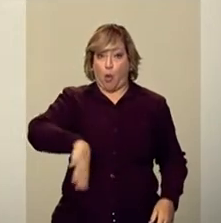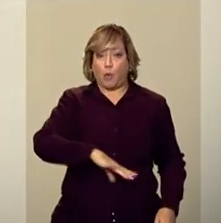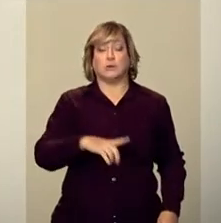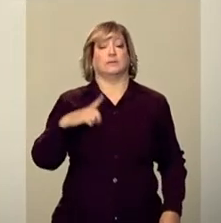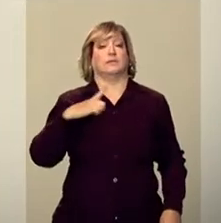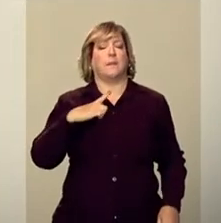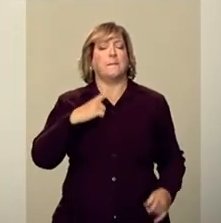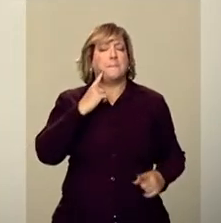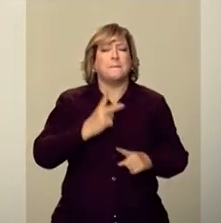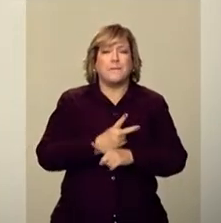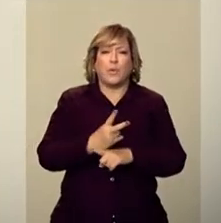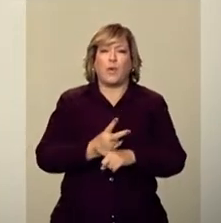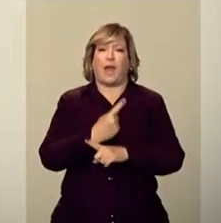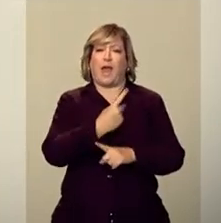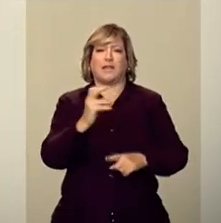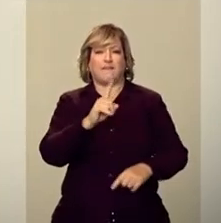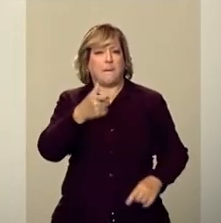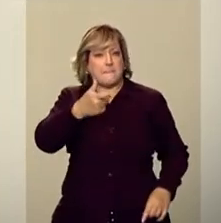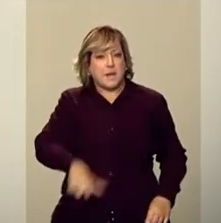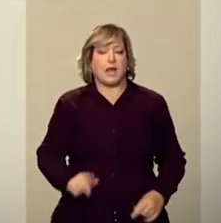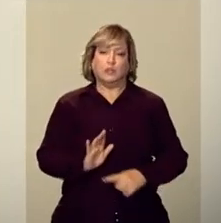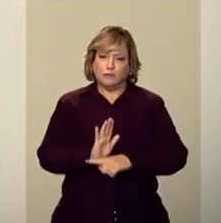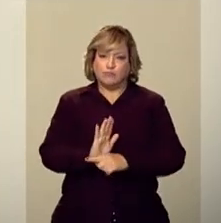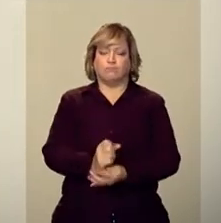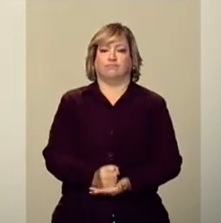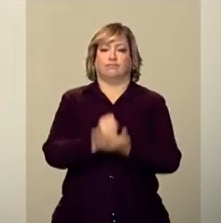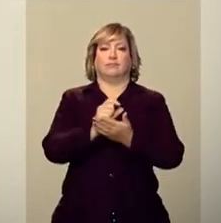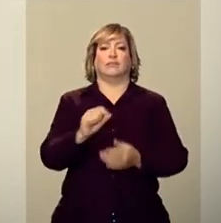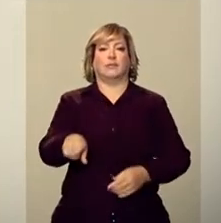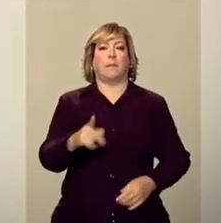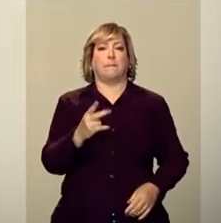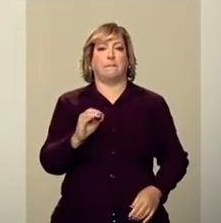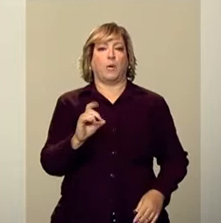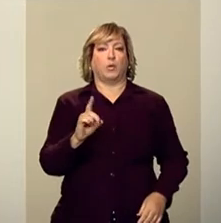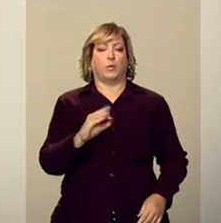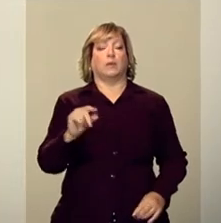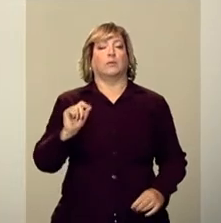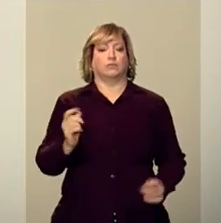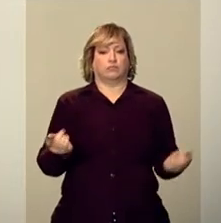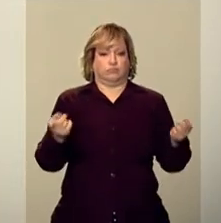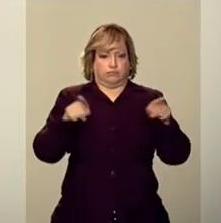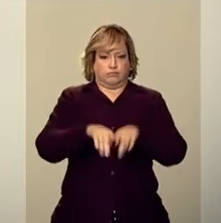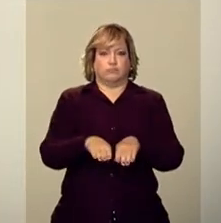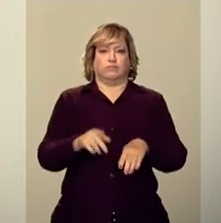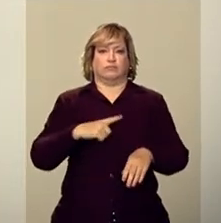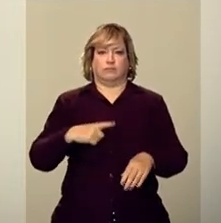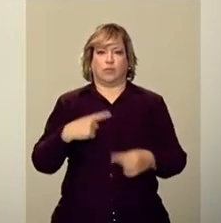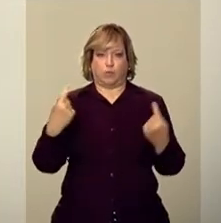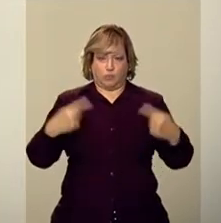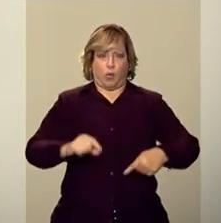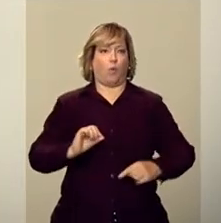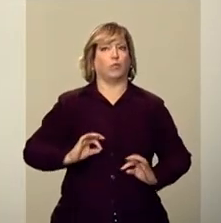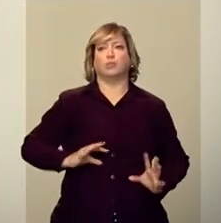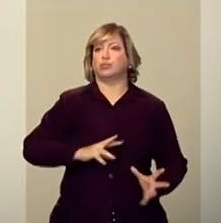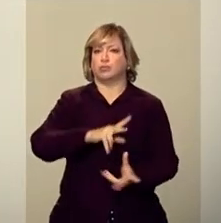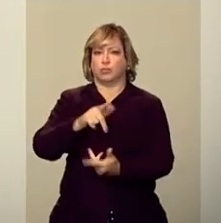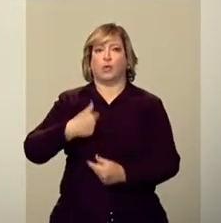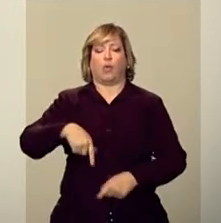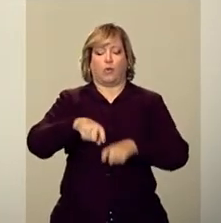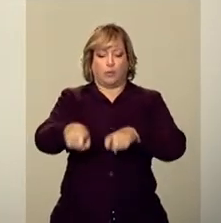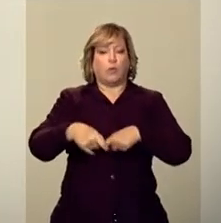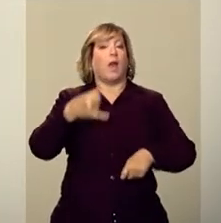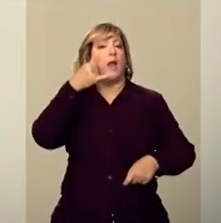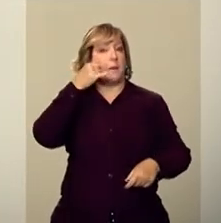procurando cada vez mais apoiar a produtividade e a competitividade da nossa agricultura e da nossa